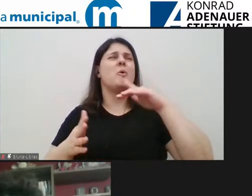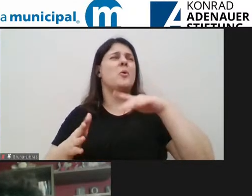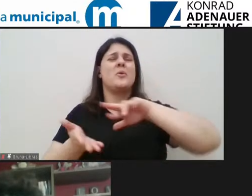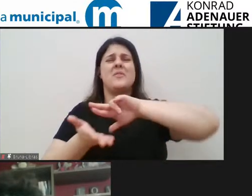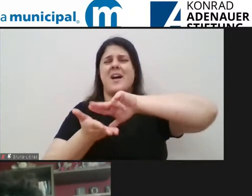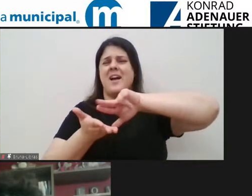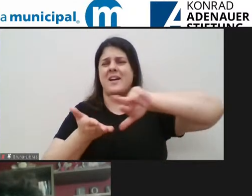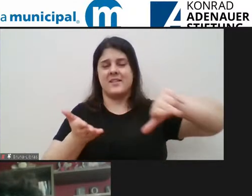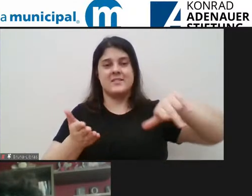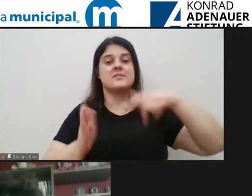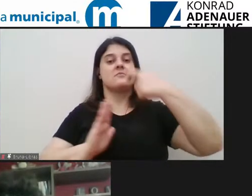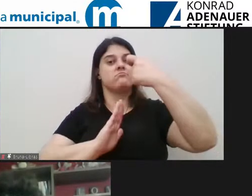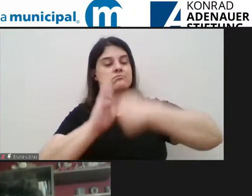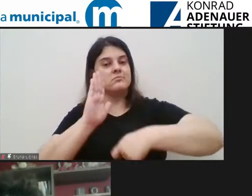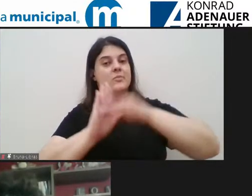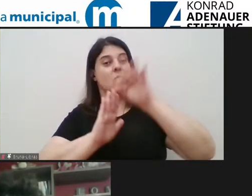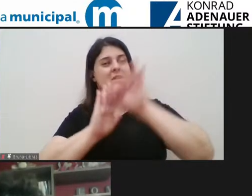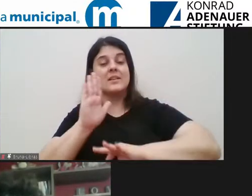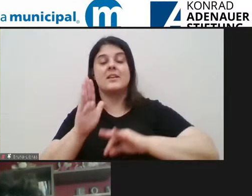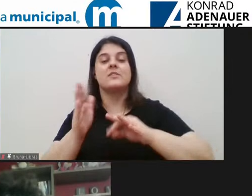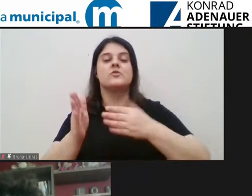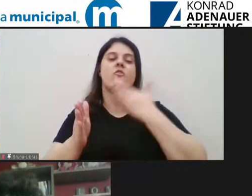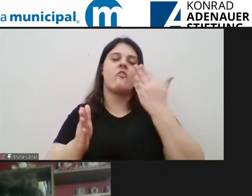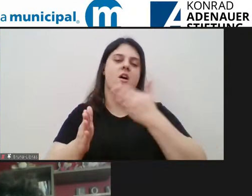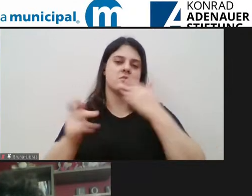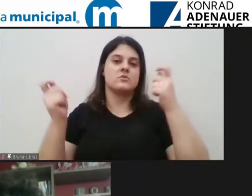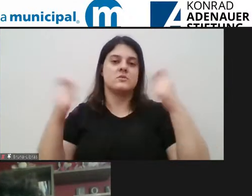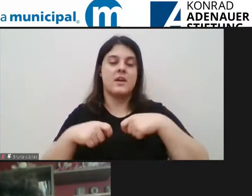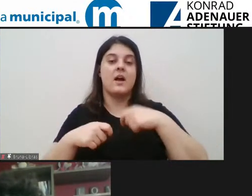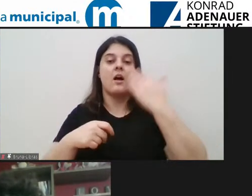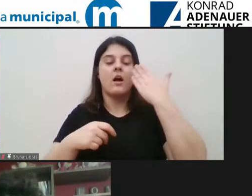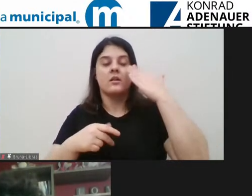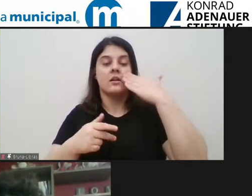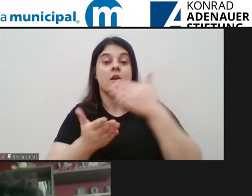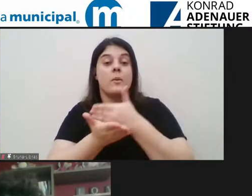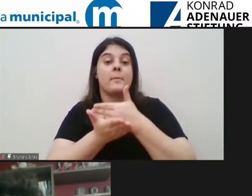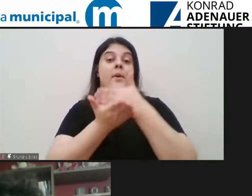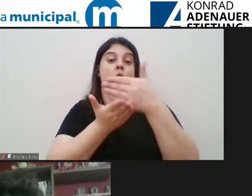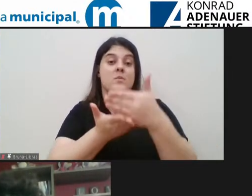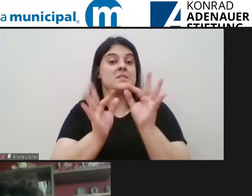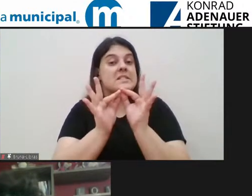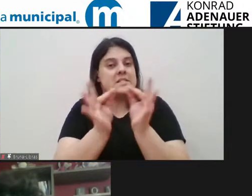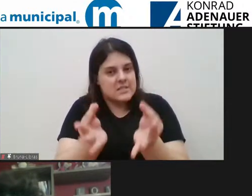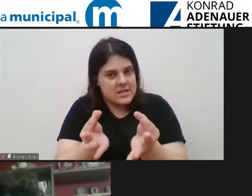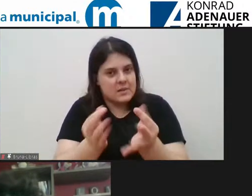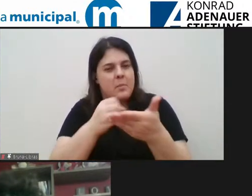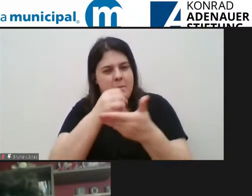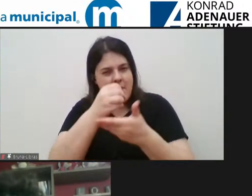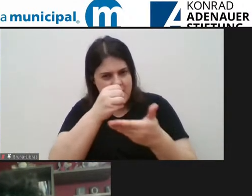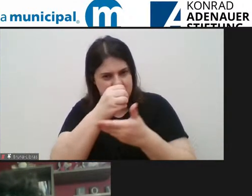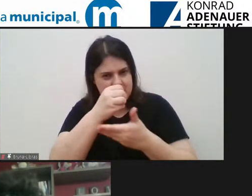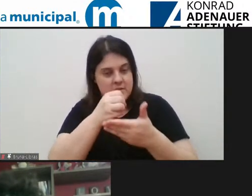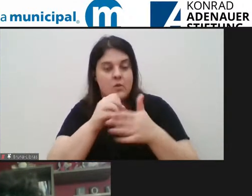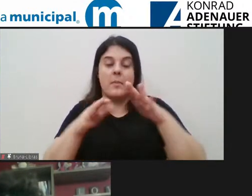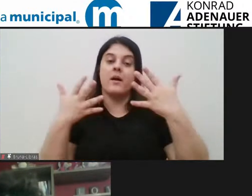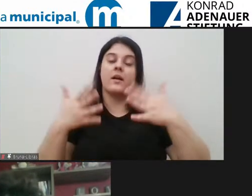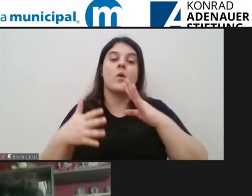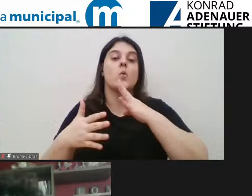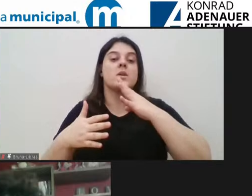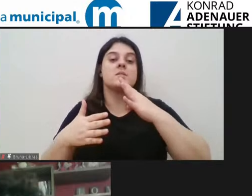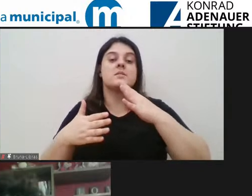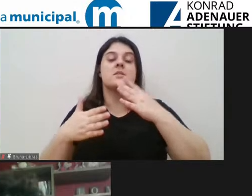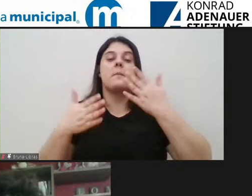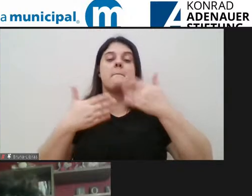não tem uma galera que que escreve os textos são super didático para quem quer começar aqui tá pessoal beabá mas mesmo assim que a ter uma visão um pouco